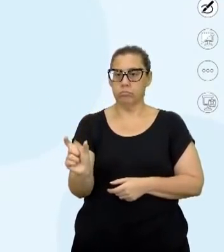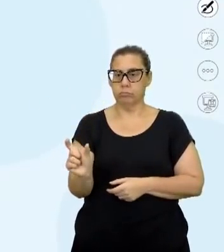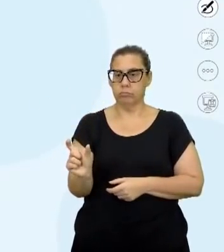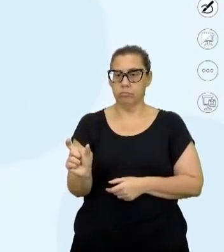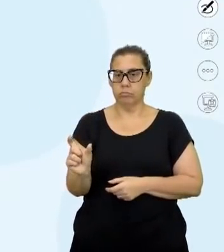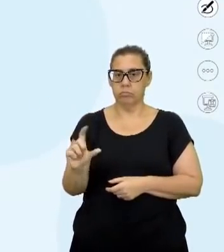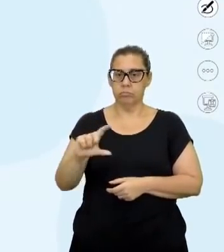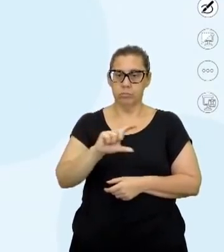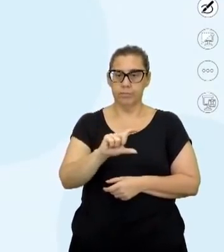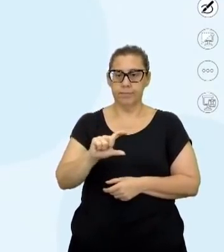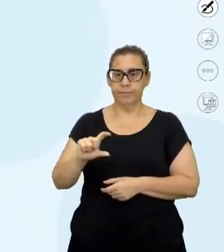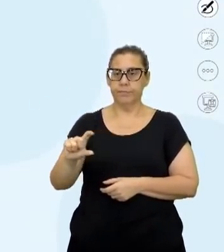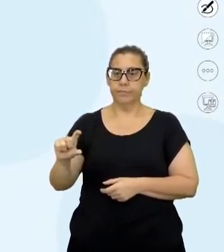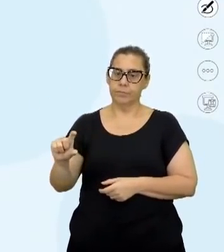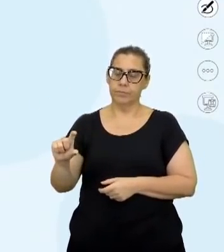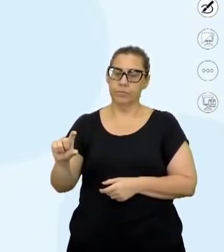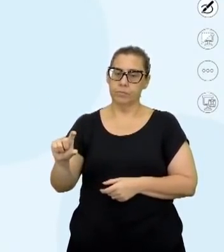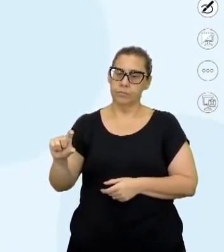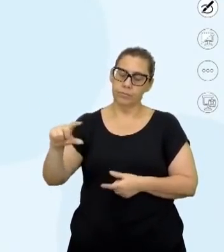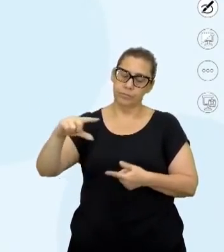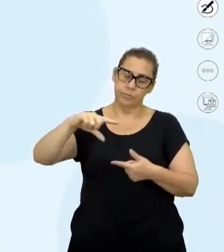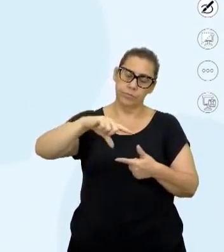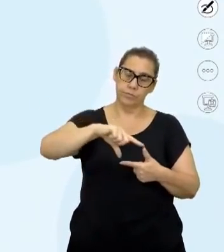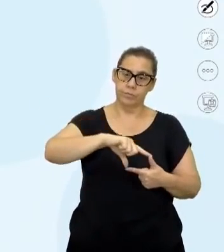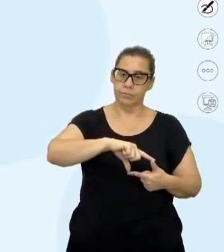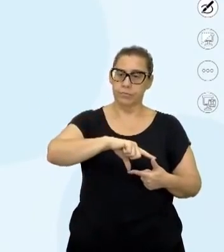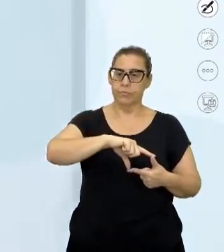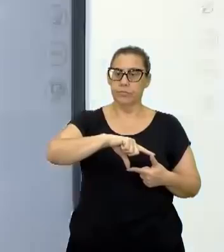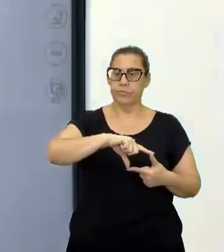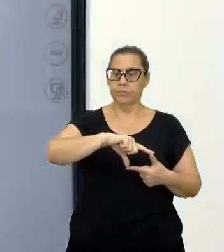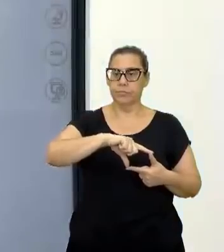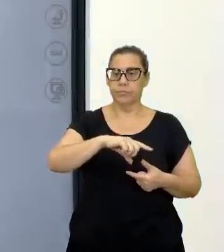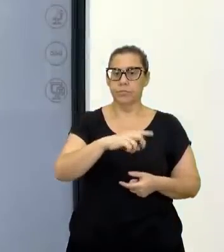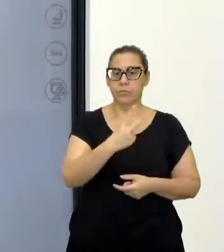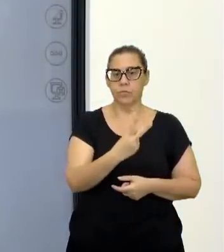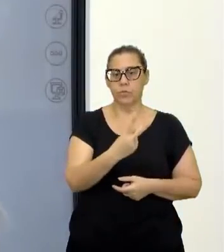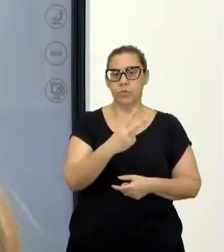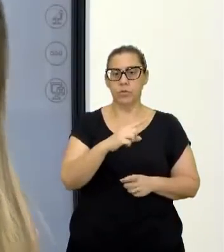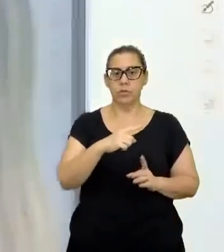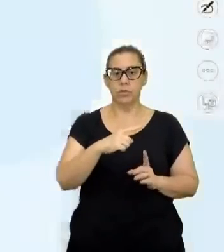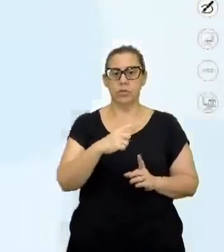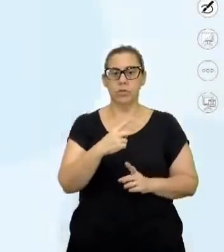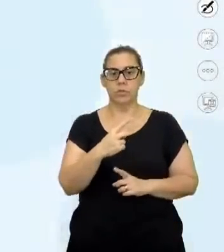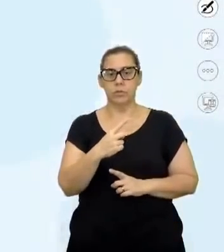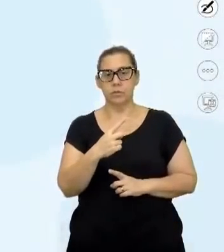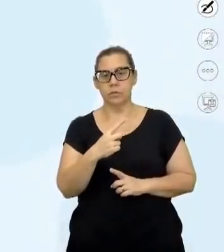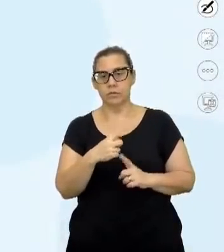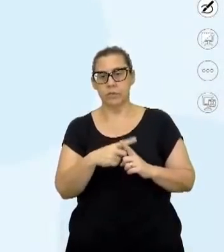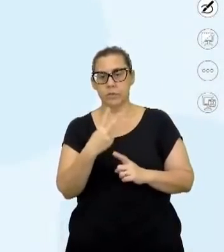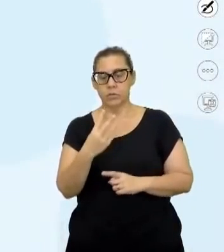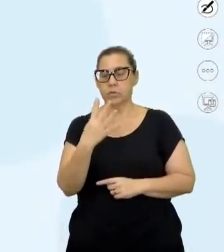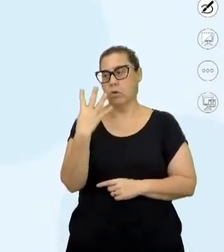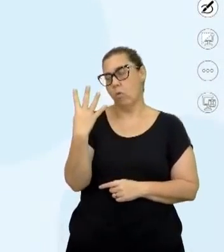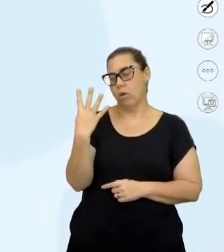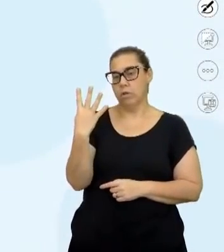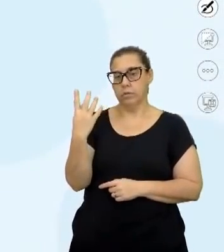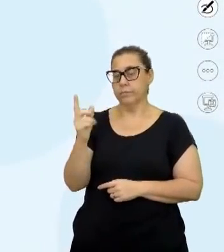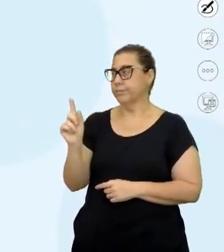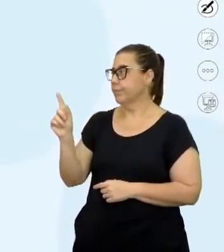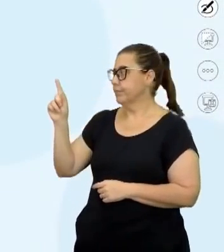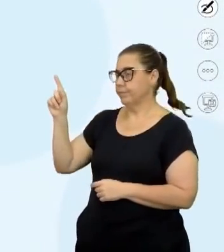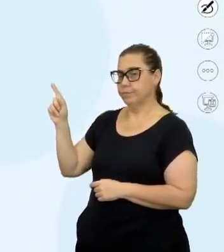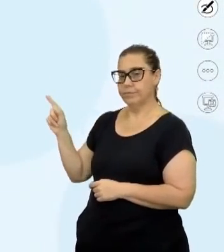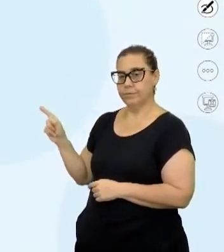B, e eu vou completar aqui com o 2 vezes 2, que é o 4 que está faltando. Então, aqui a gente vai